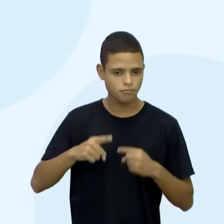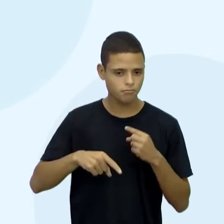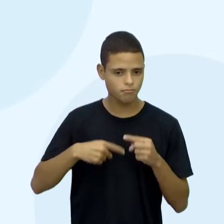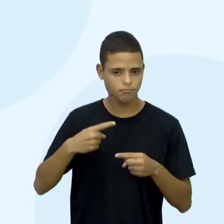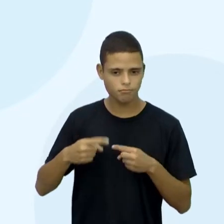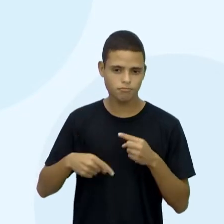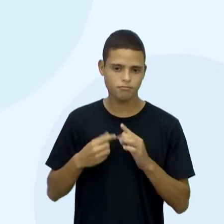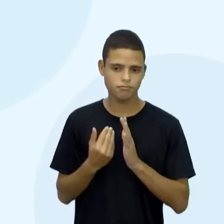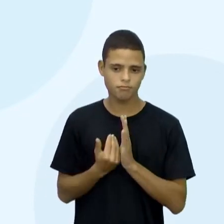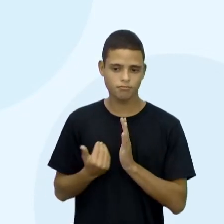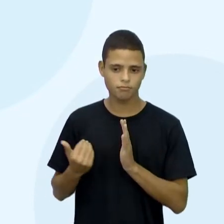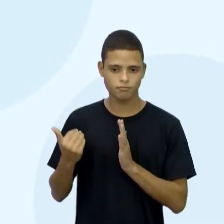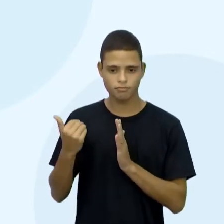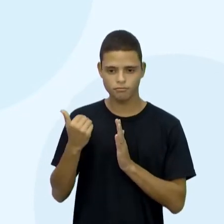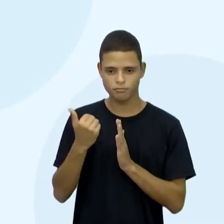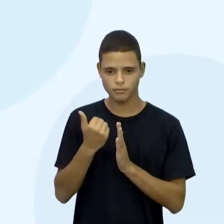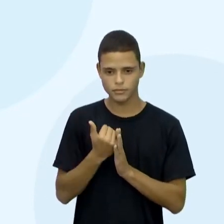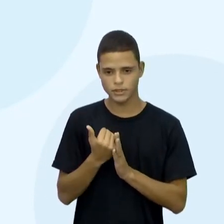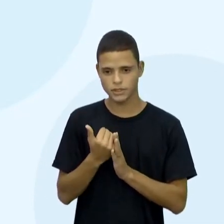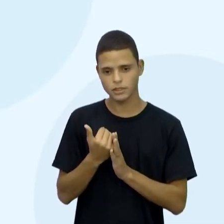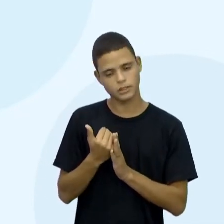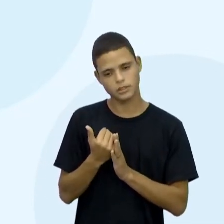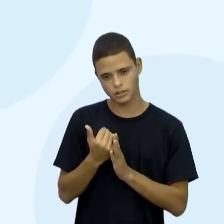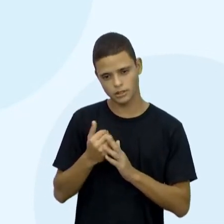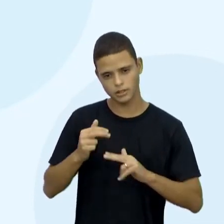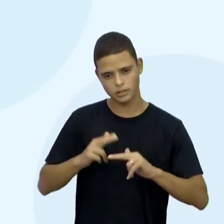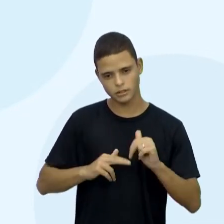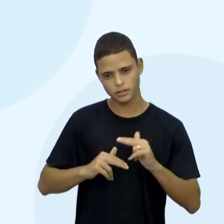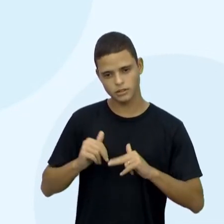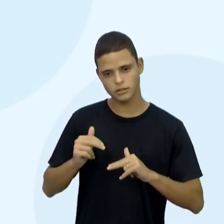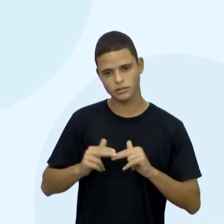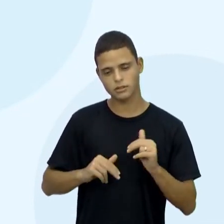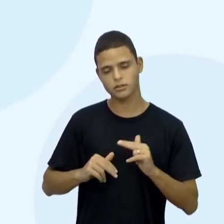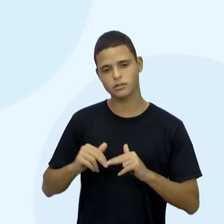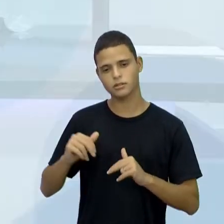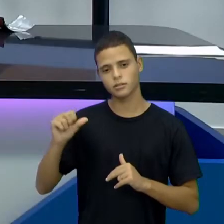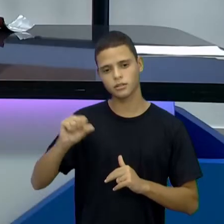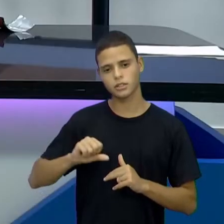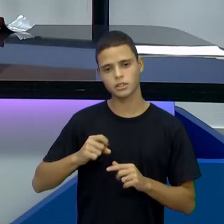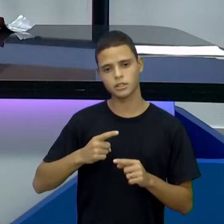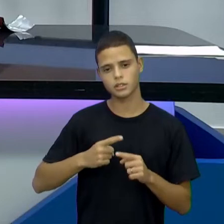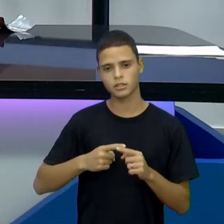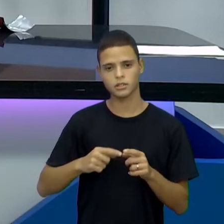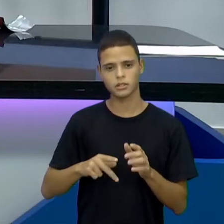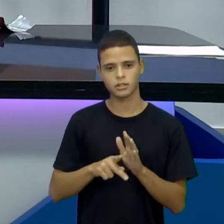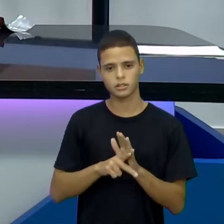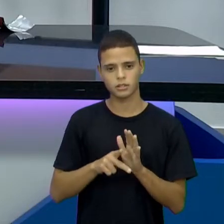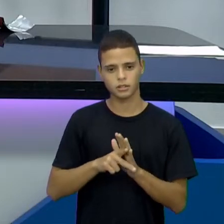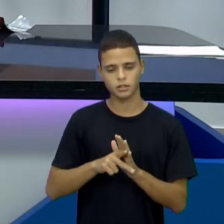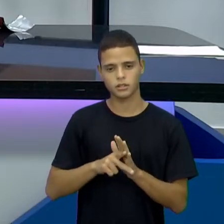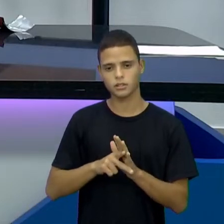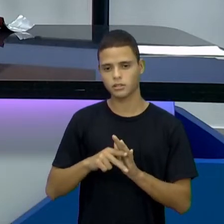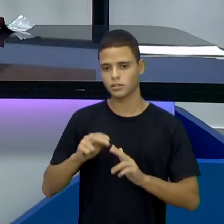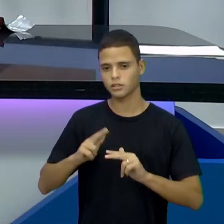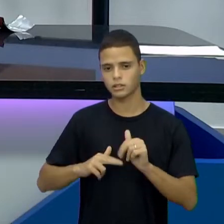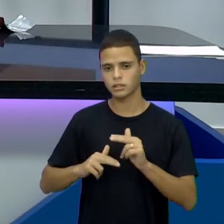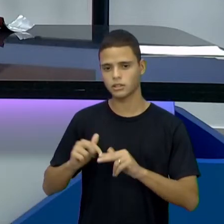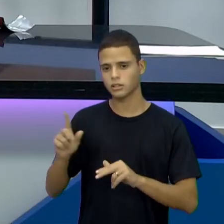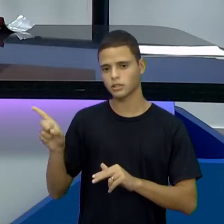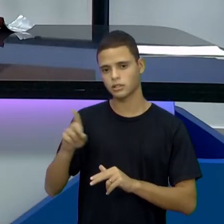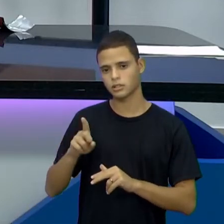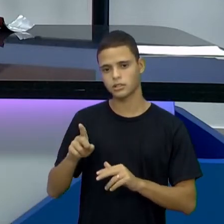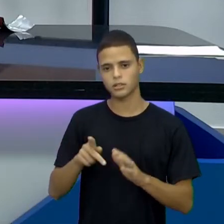Quanto mais barulho, menos eficiente é a máquina, tá? Porque esta máquina não é feita para fazer barulho, tá certo? Ela é